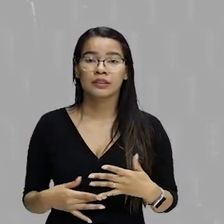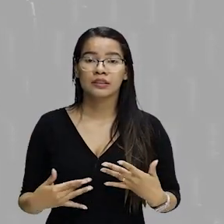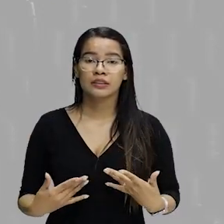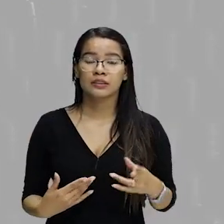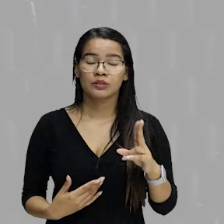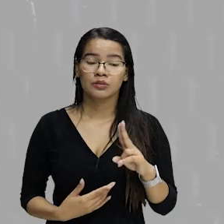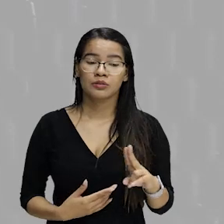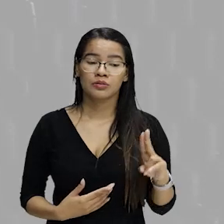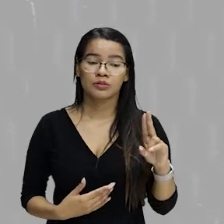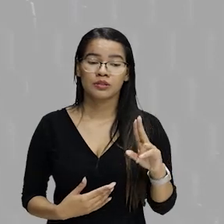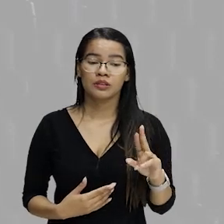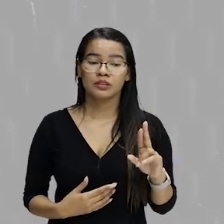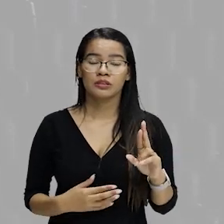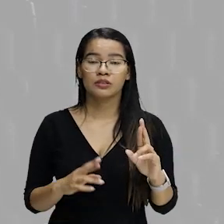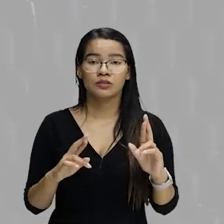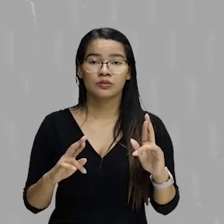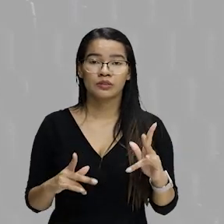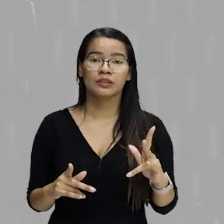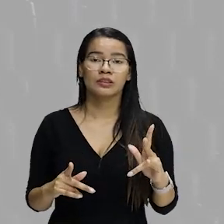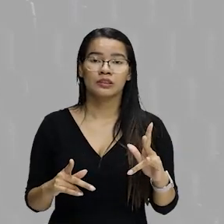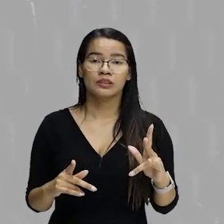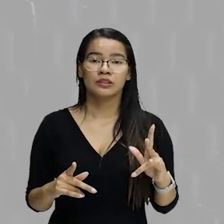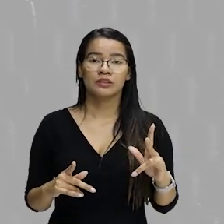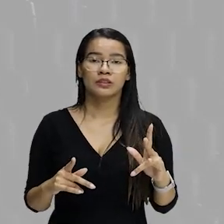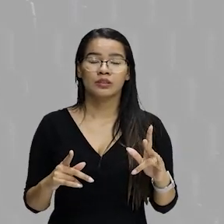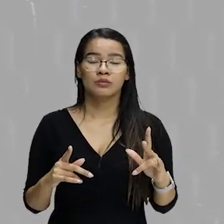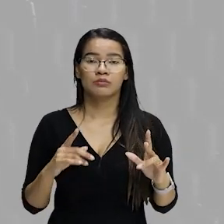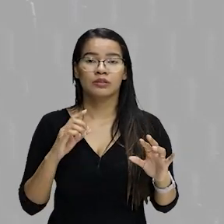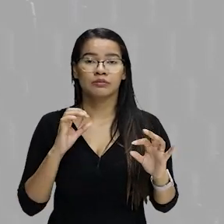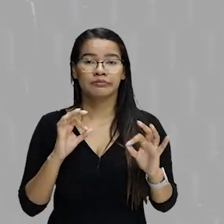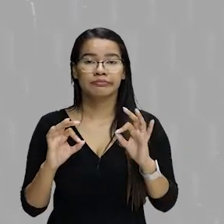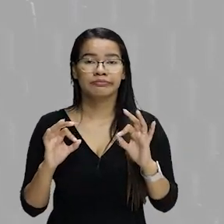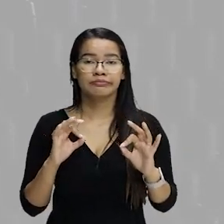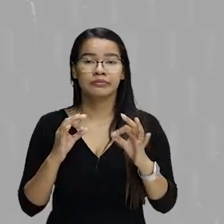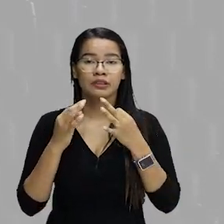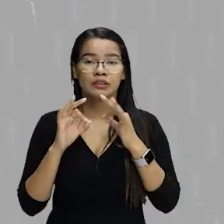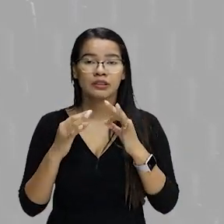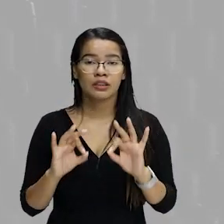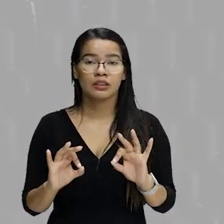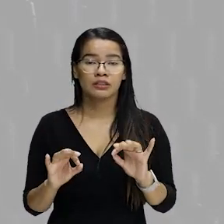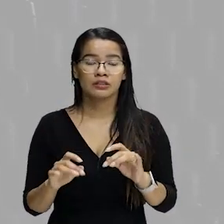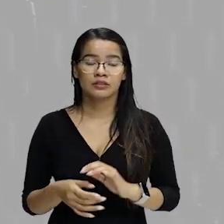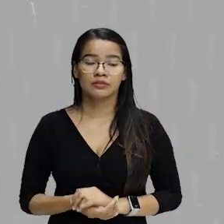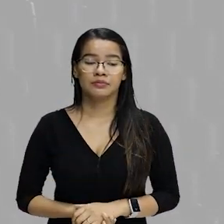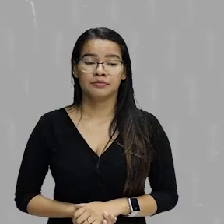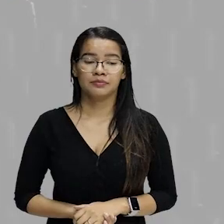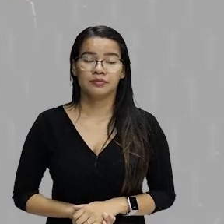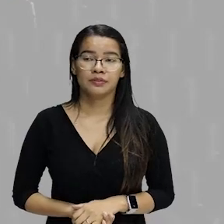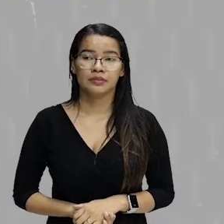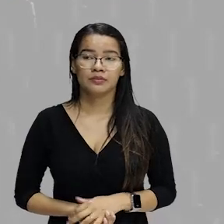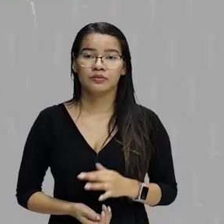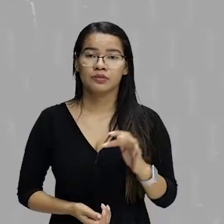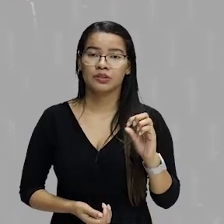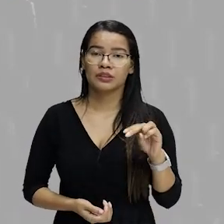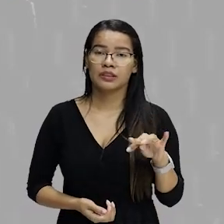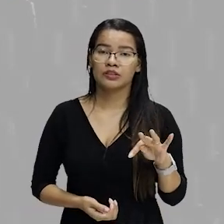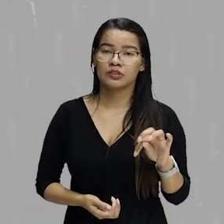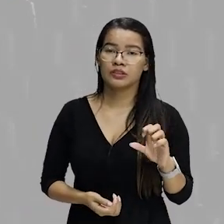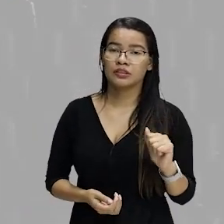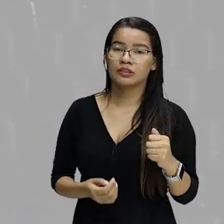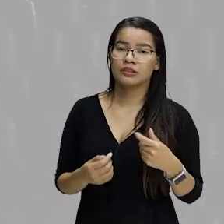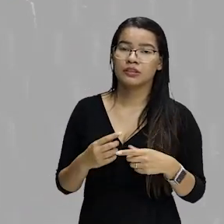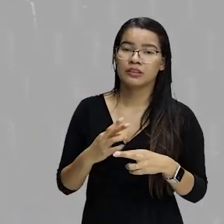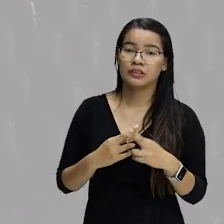utiliza diferentes dispositivos fonéticos, sintáticos e semânticos. Tá? A questão da fonética é o som, né? O som